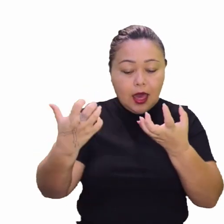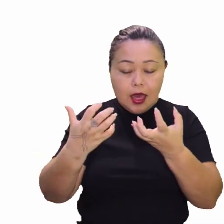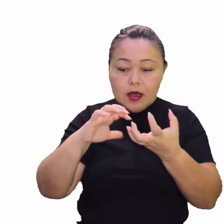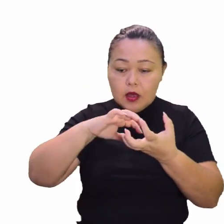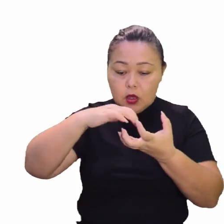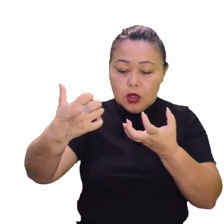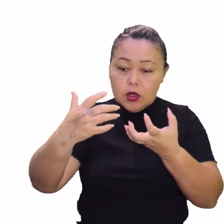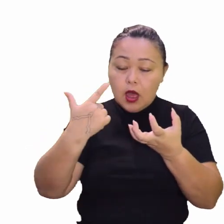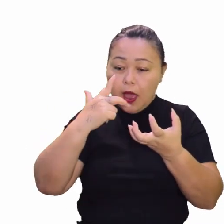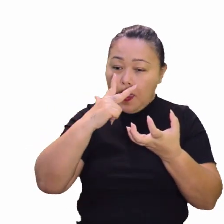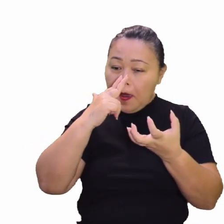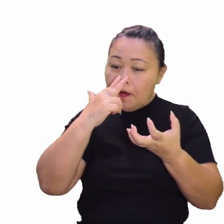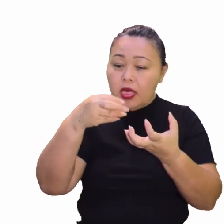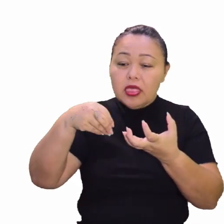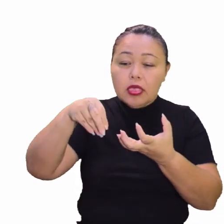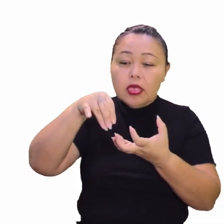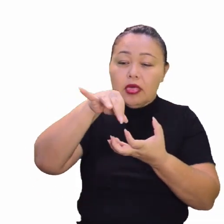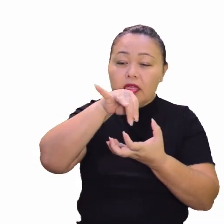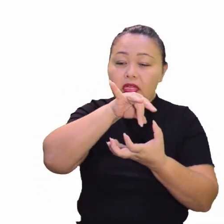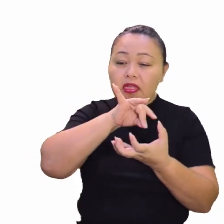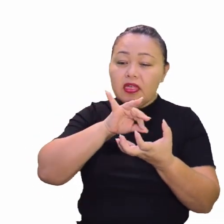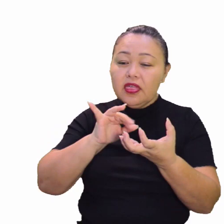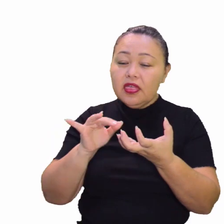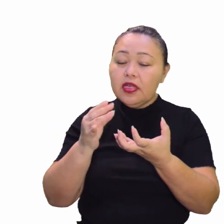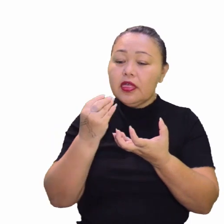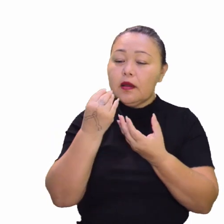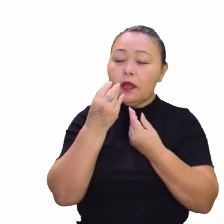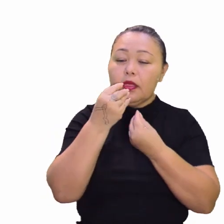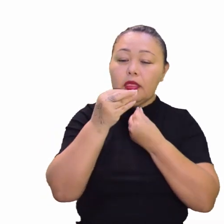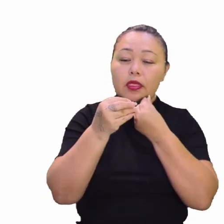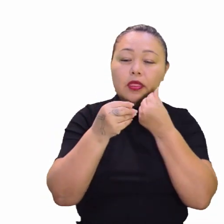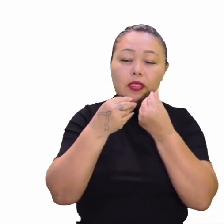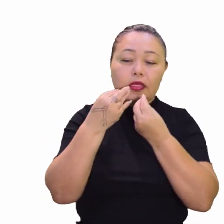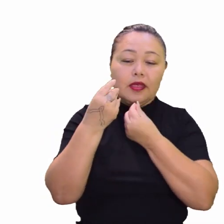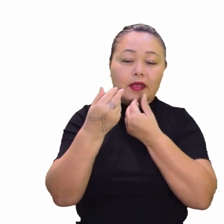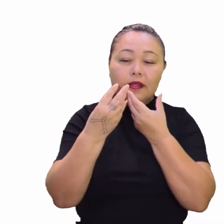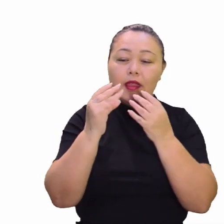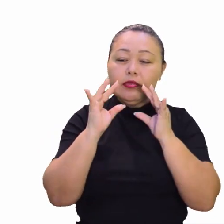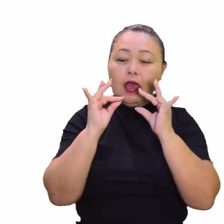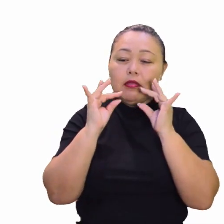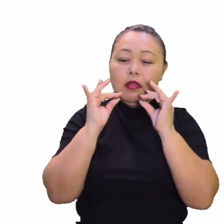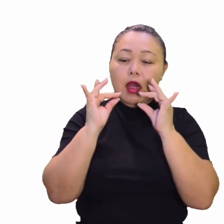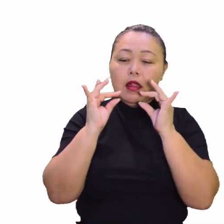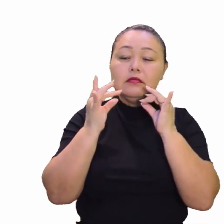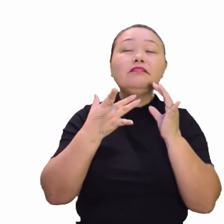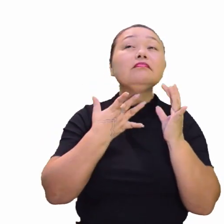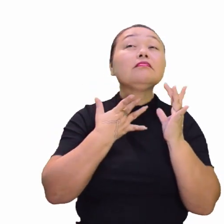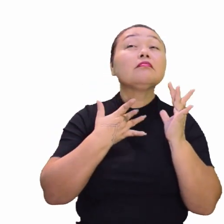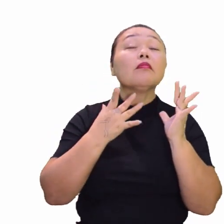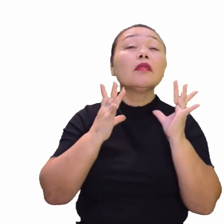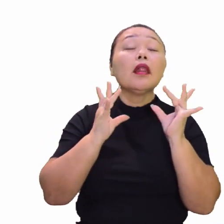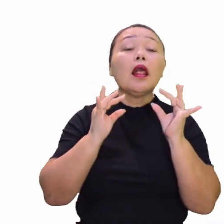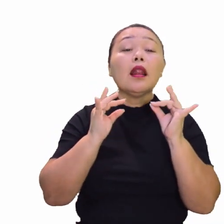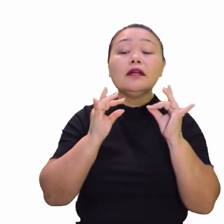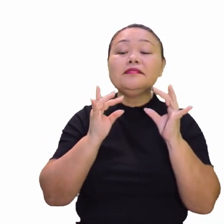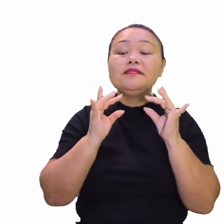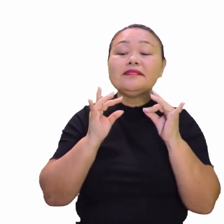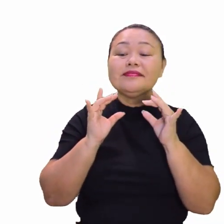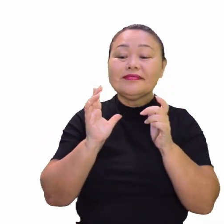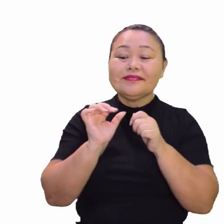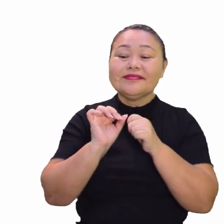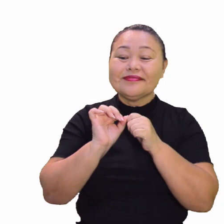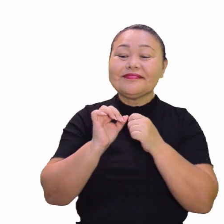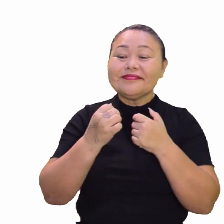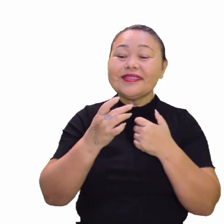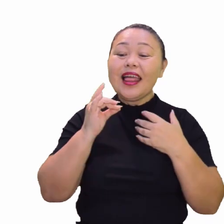jatobá, ele parece uma farinha, meu amigo. Você vai comendo, vira uma farinha, vira uma gosma na tua garganta. Se tu duvidar, tu